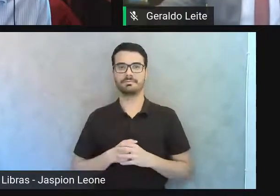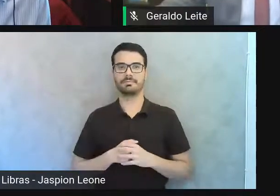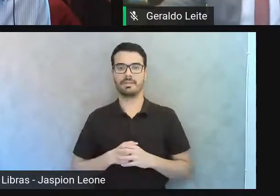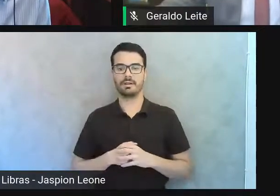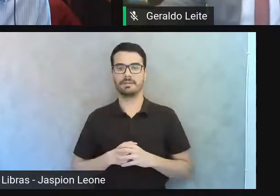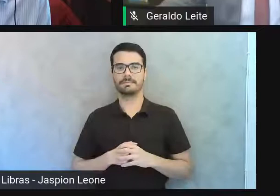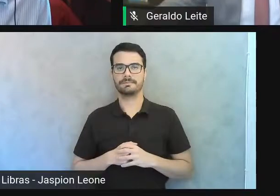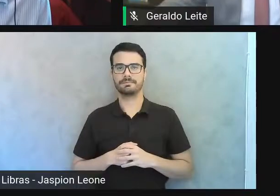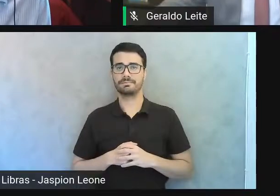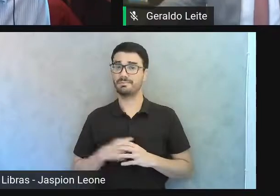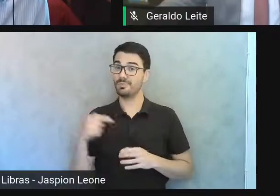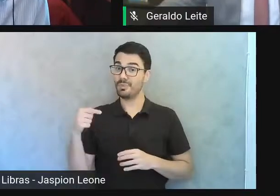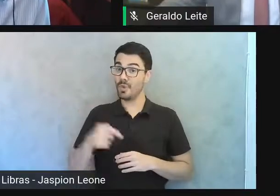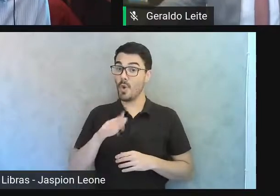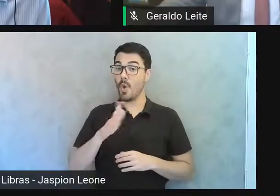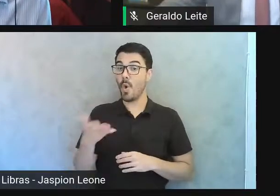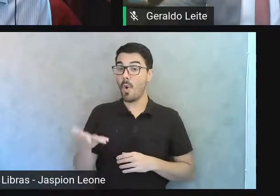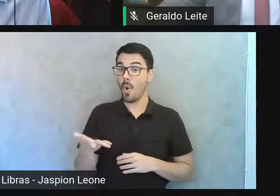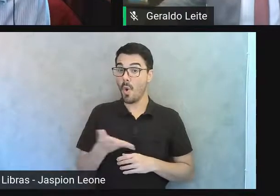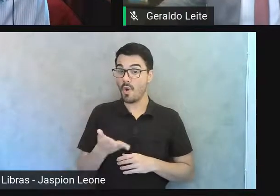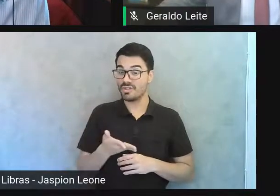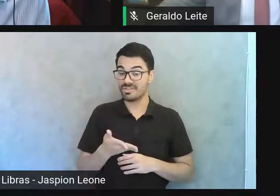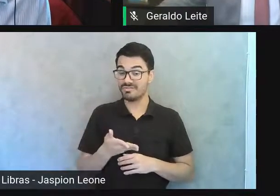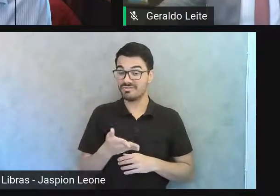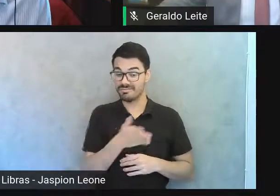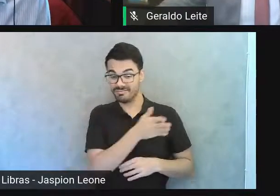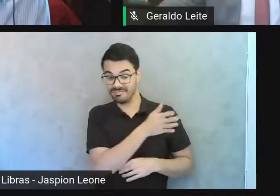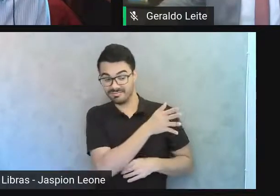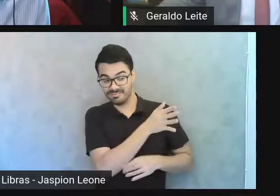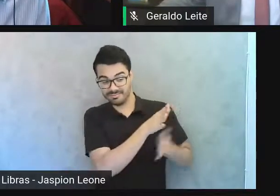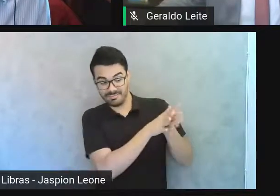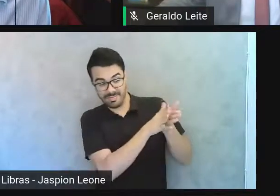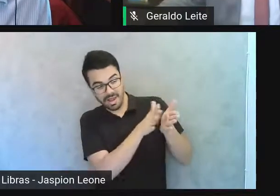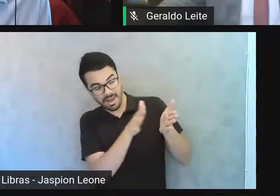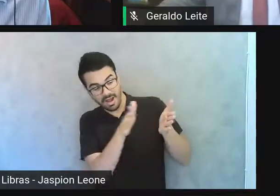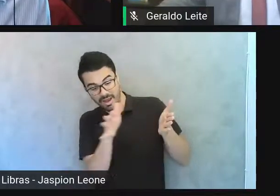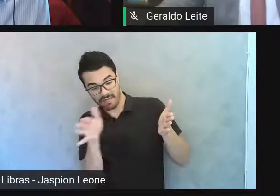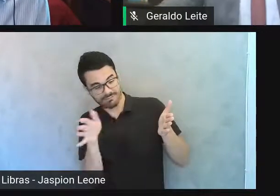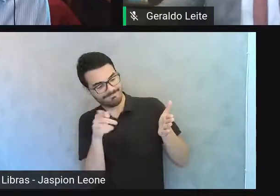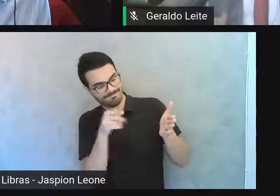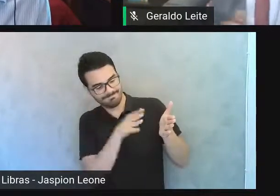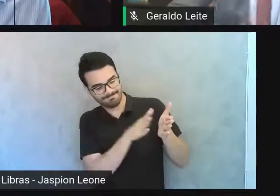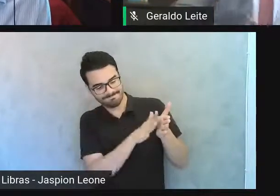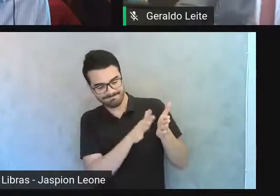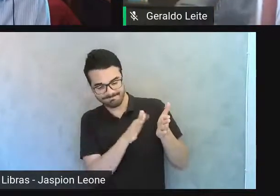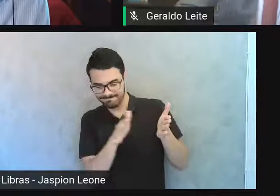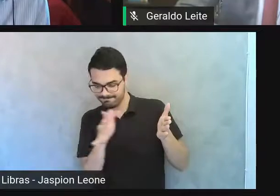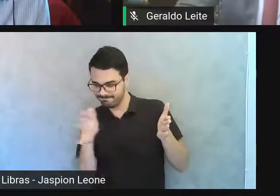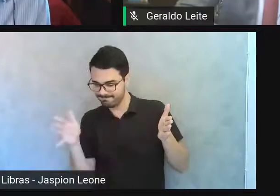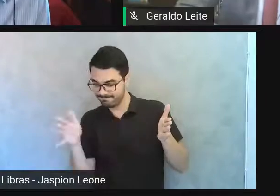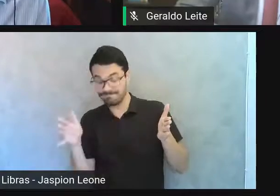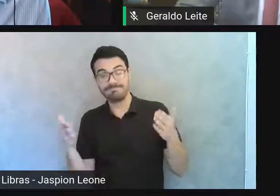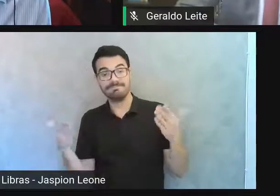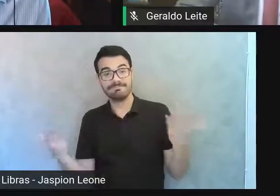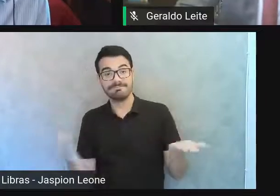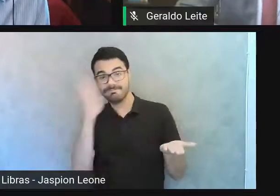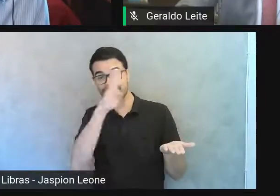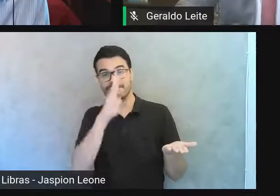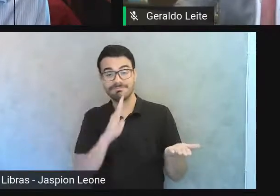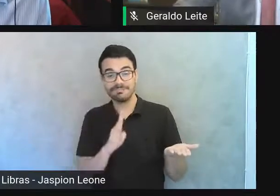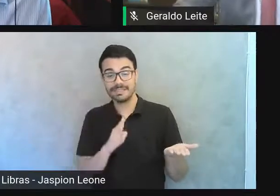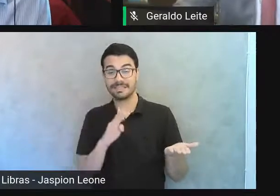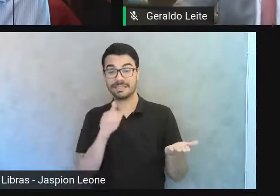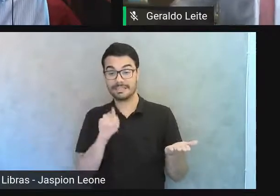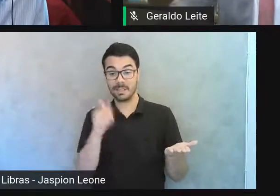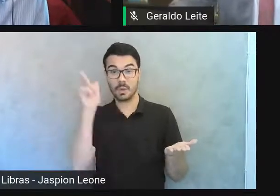o cenário que a gente tem hoje no Brasil é que, para se ter chances de